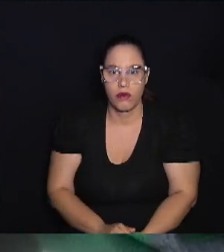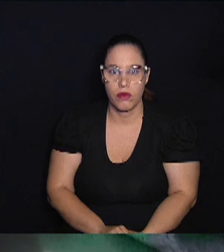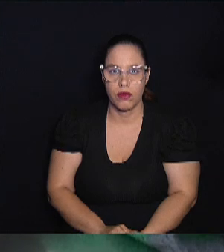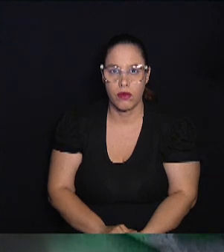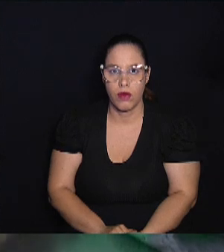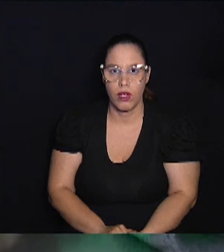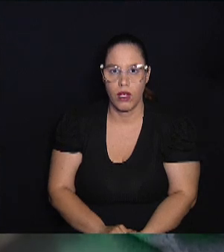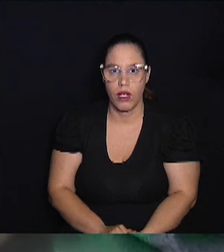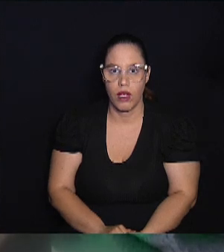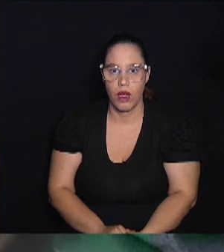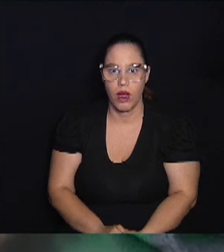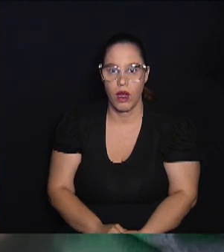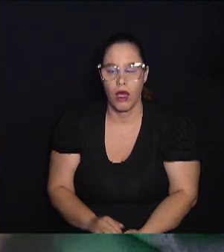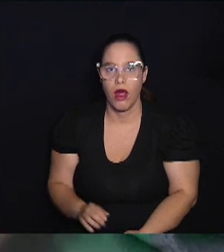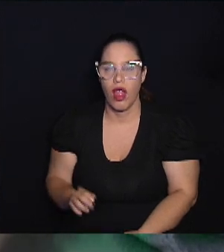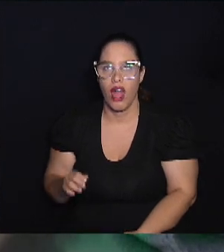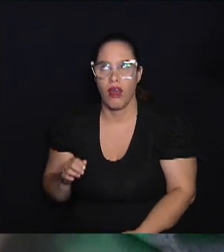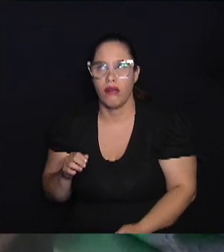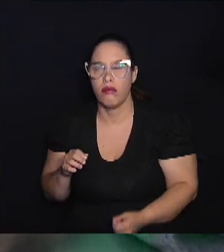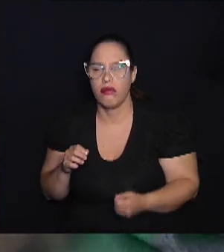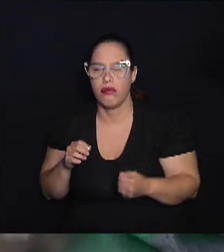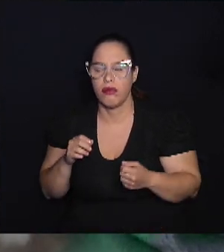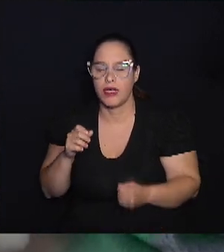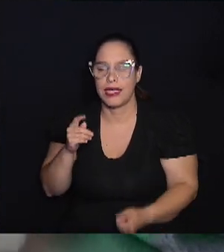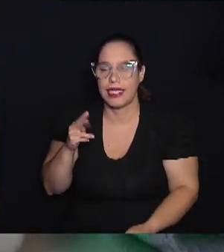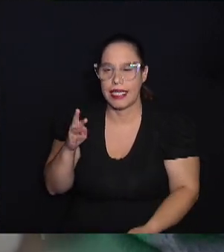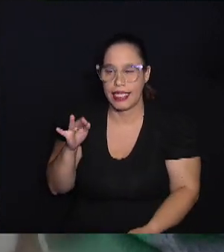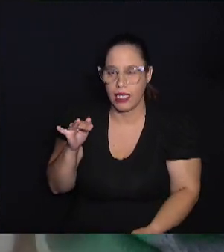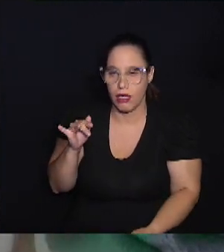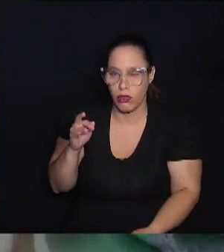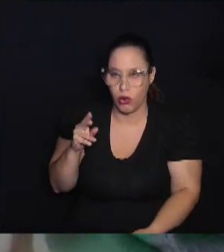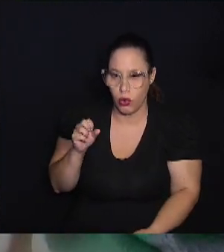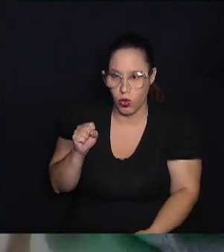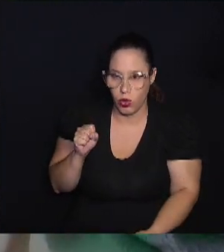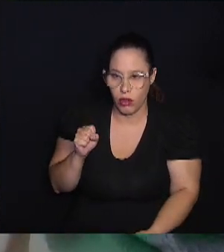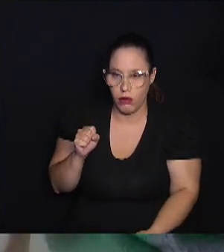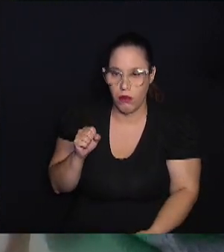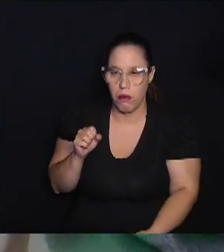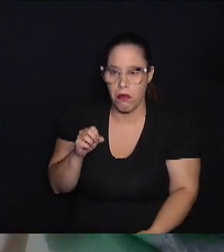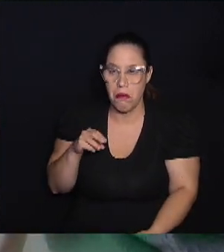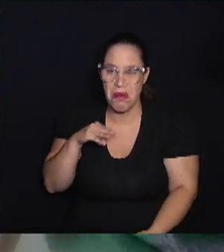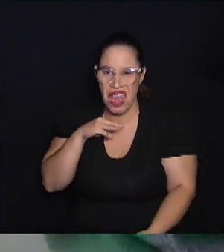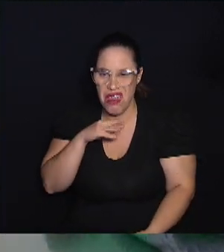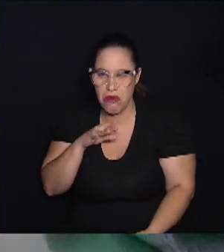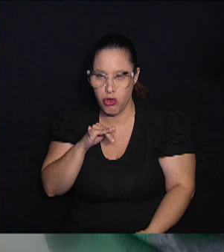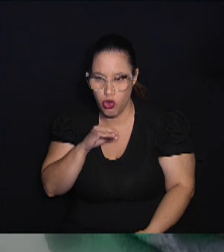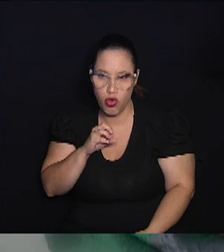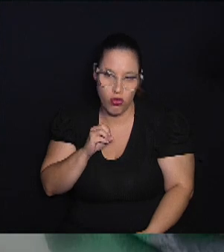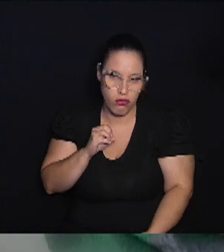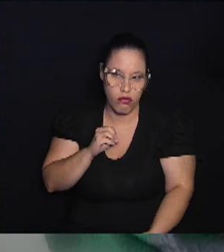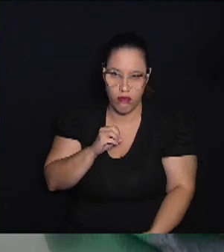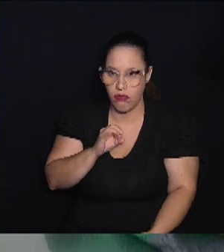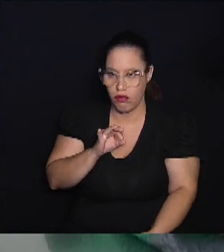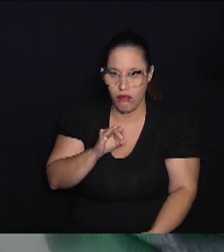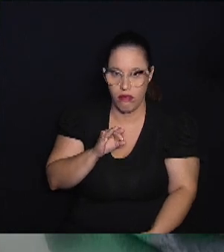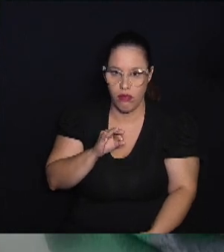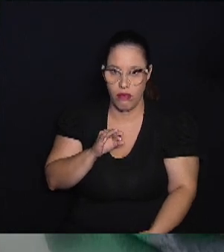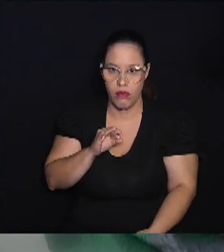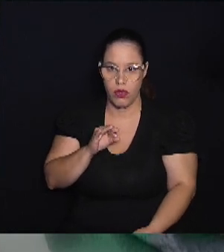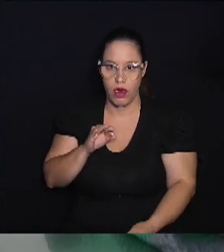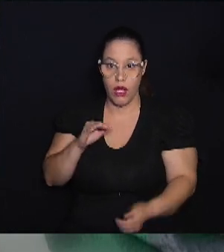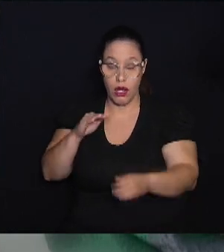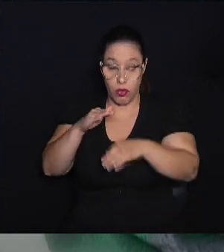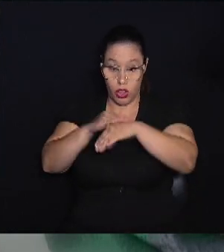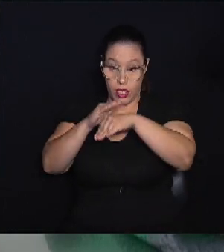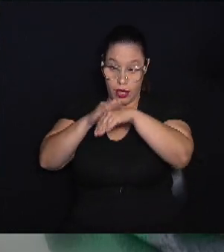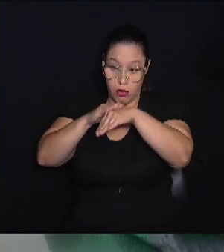Pode ser a temperatura média do secador, geralmente tem o frio, médio e o quente. Pode ser uma temperatura média, tentar manter, não chegar